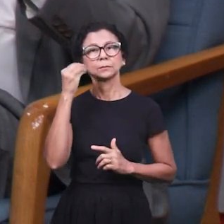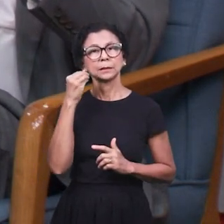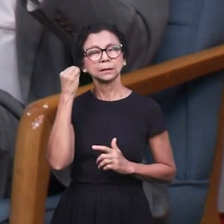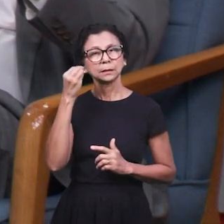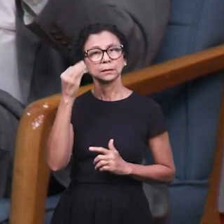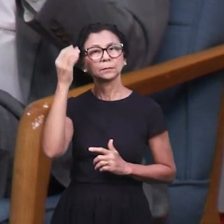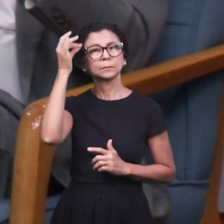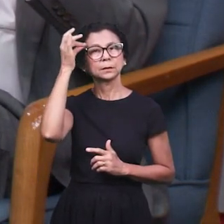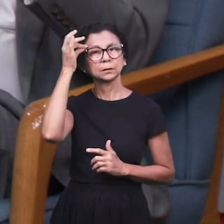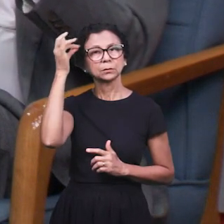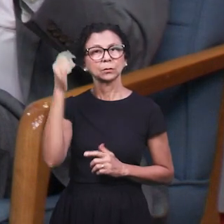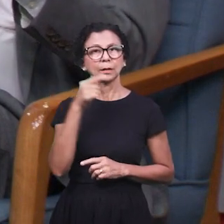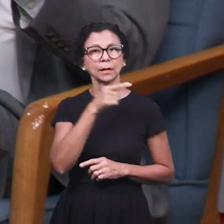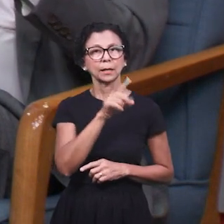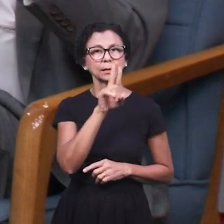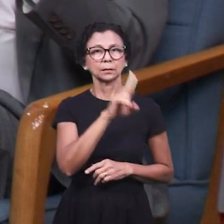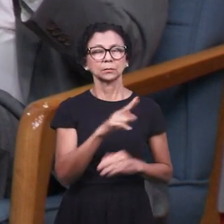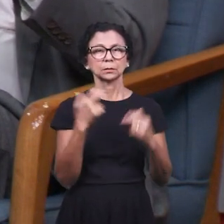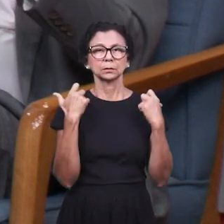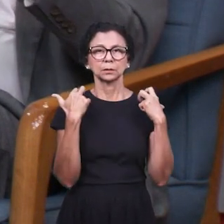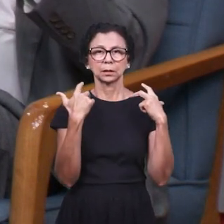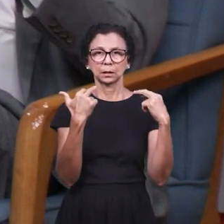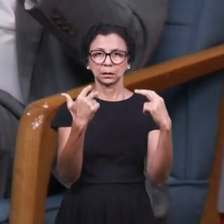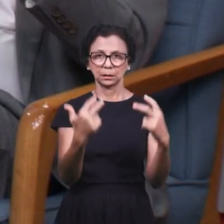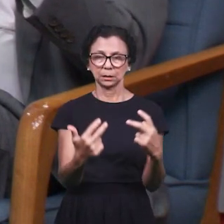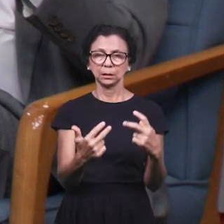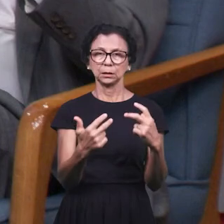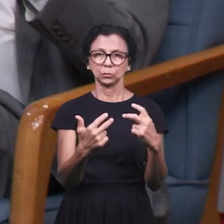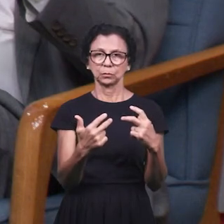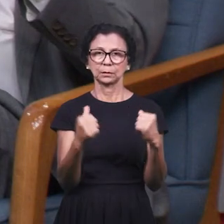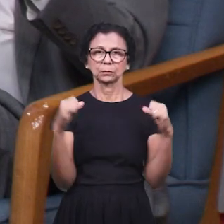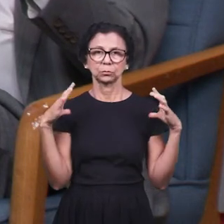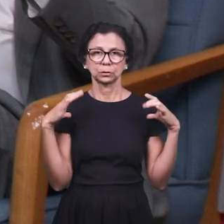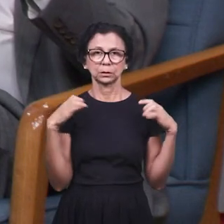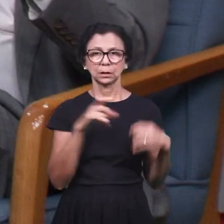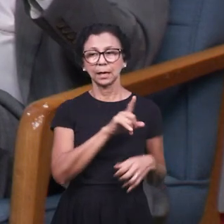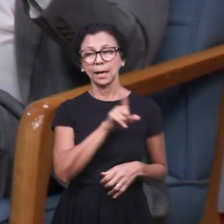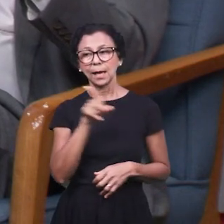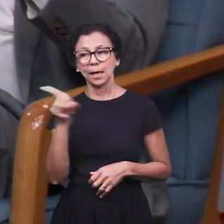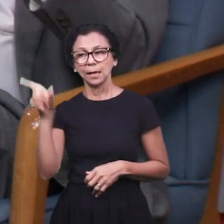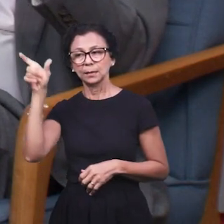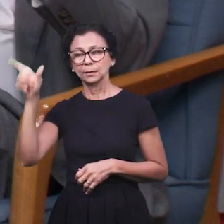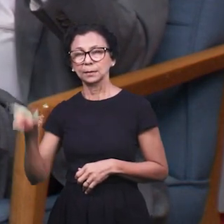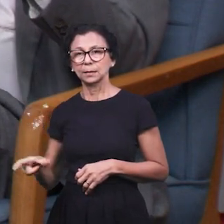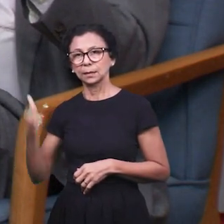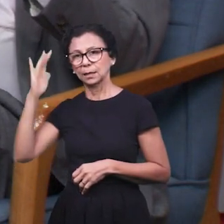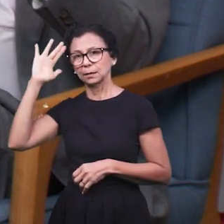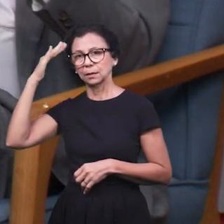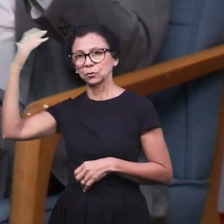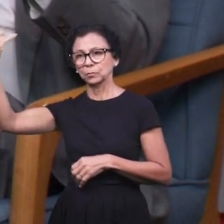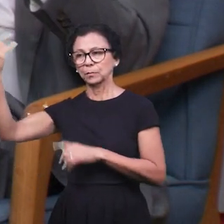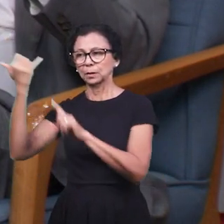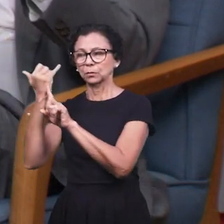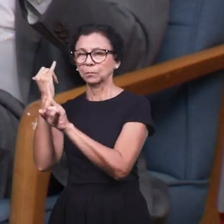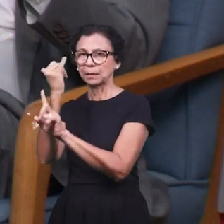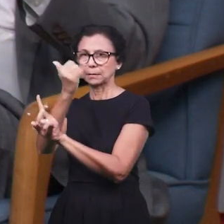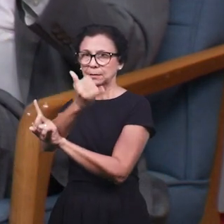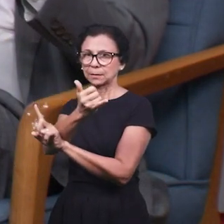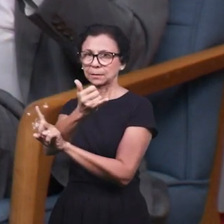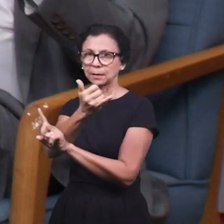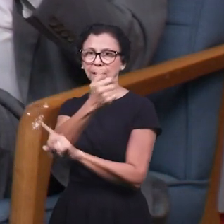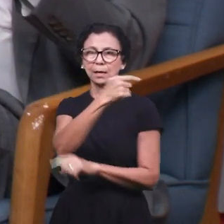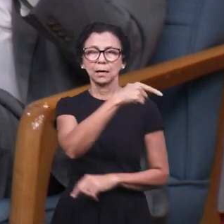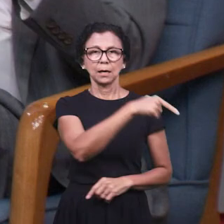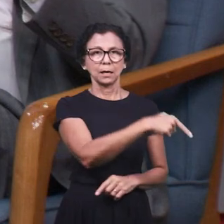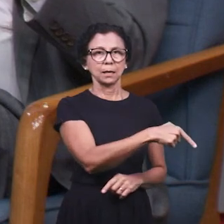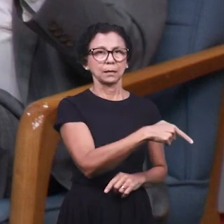Então, esse que está sendo usado em línguas, edificando em línguas para que o outro interprete, o Senhor deu uma orientação